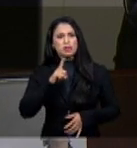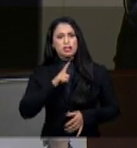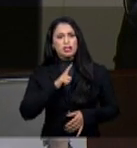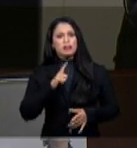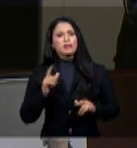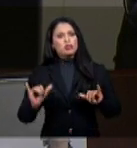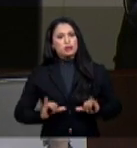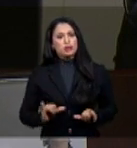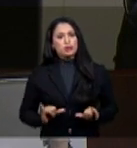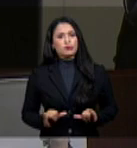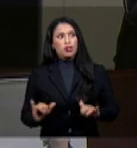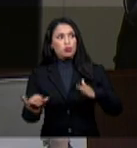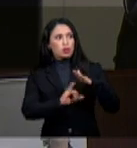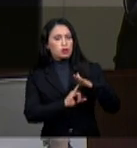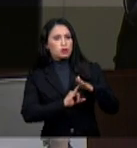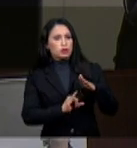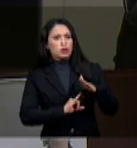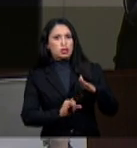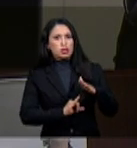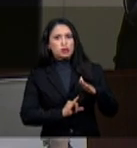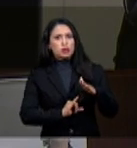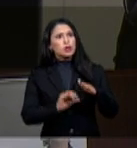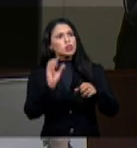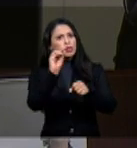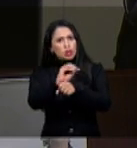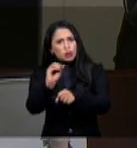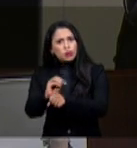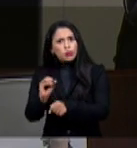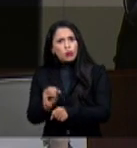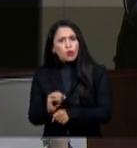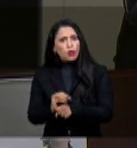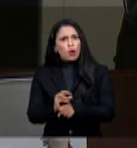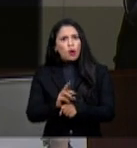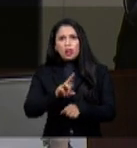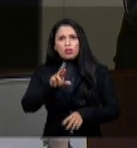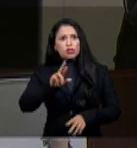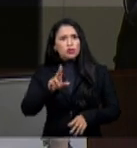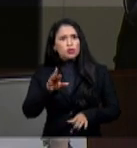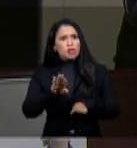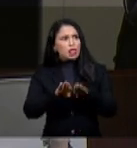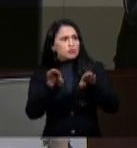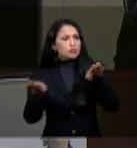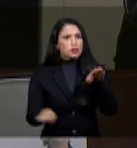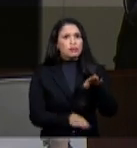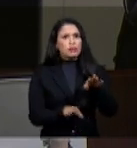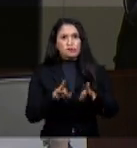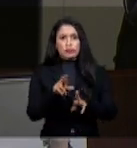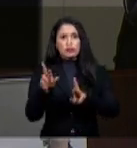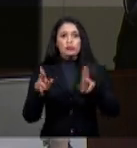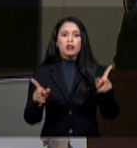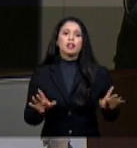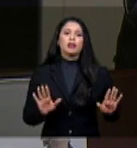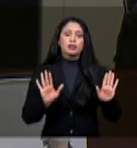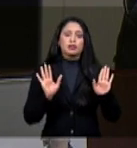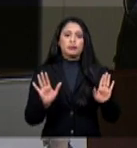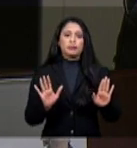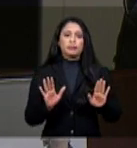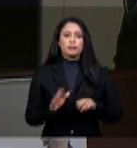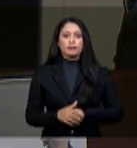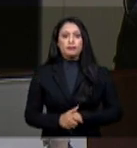ferida. Instituições que cuidem de cada um de nós sem distinção. Mas também temos nossas vitórias, vamos com